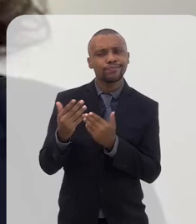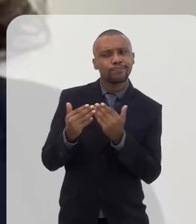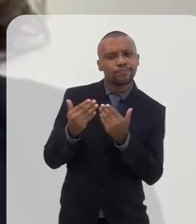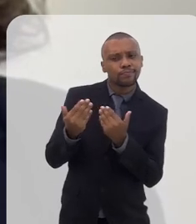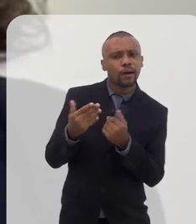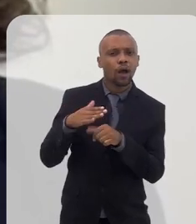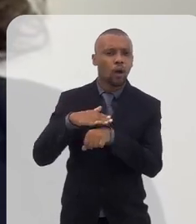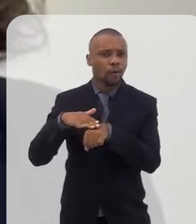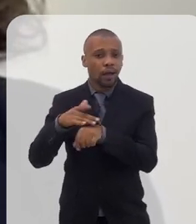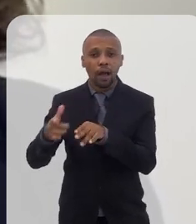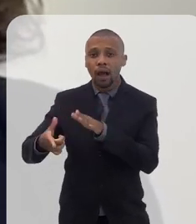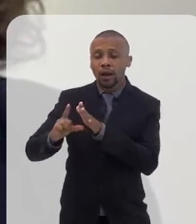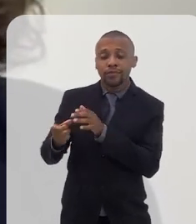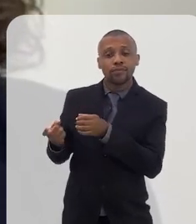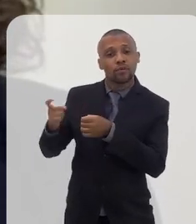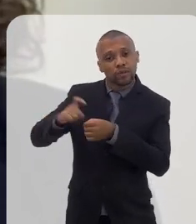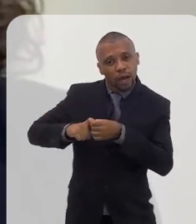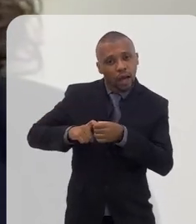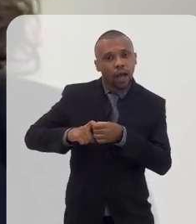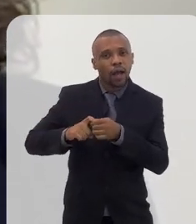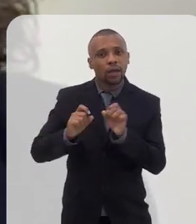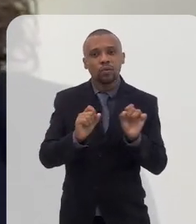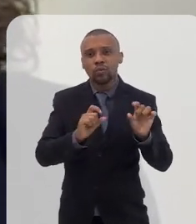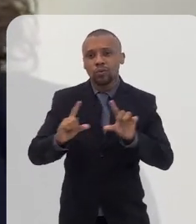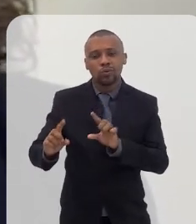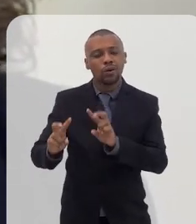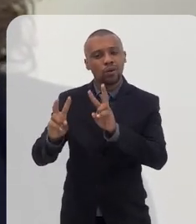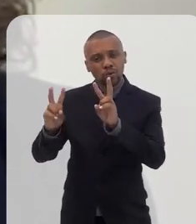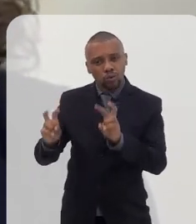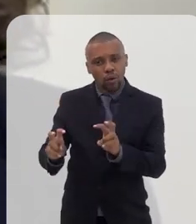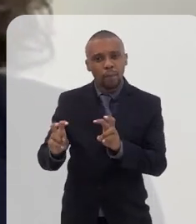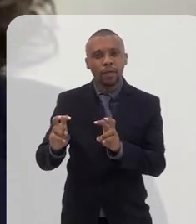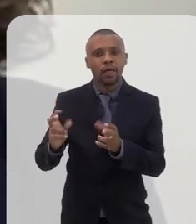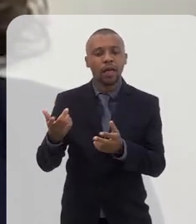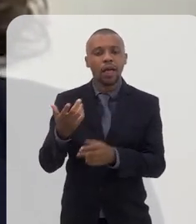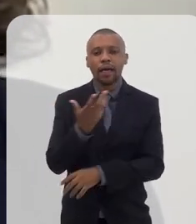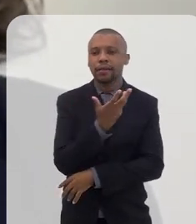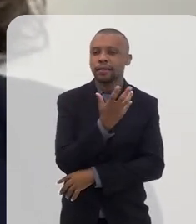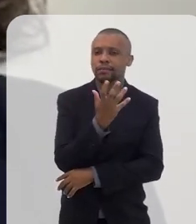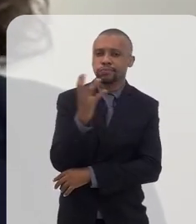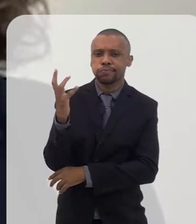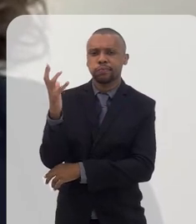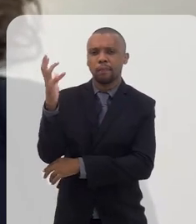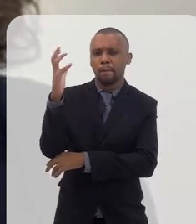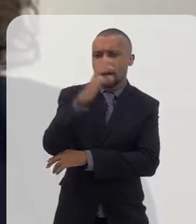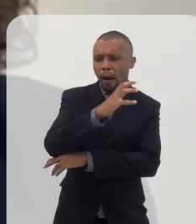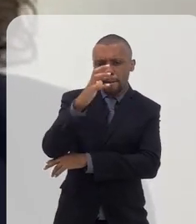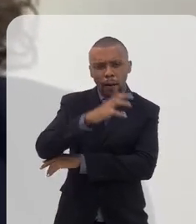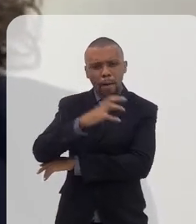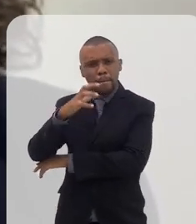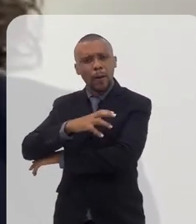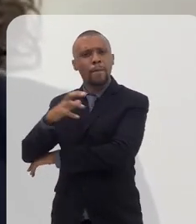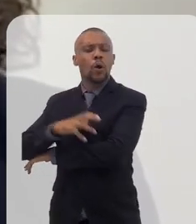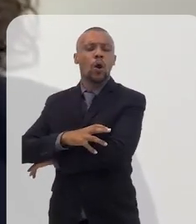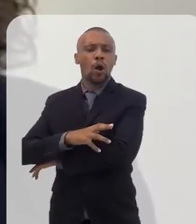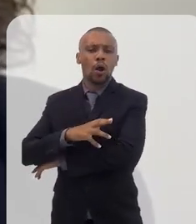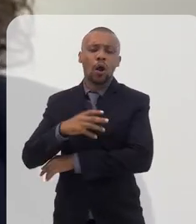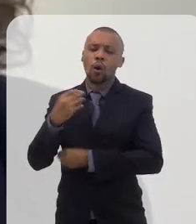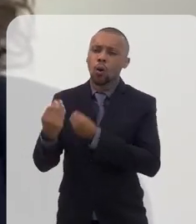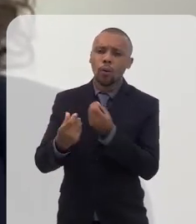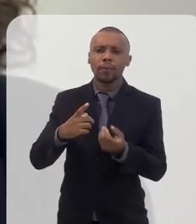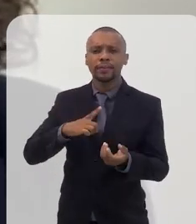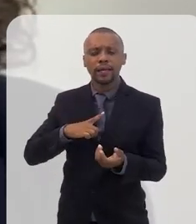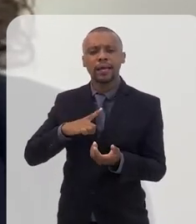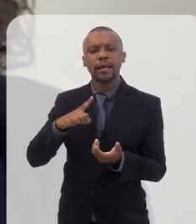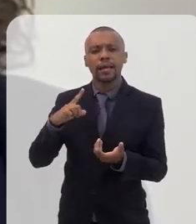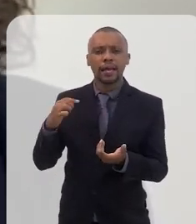de voltar, né, nesse bloco, sobre a questão dos desastres ambientais, de que forma ter esse levantamento de dados